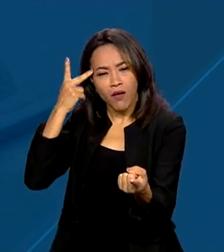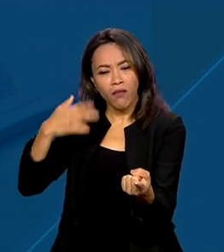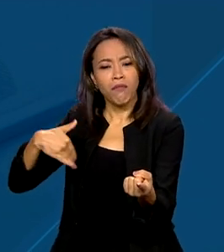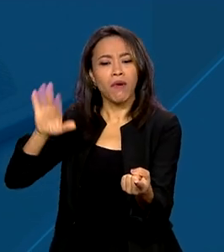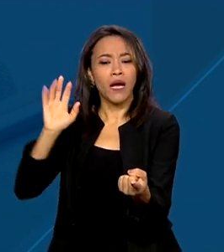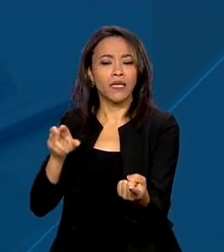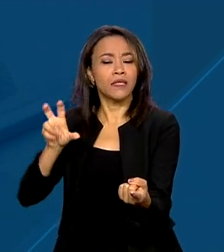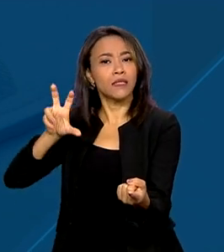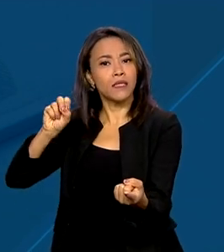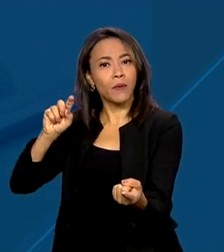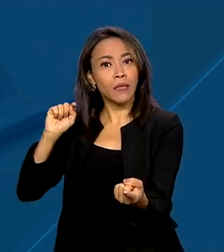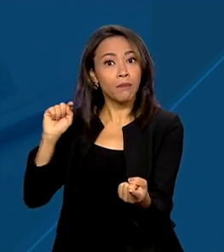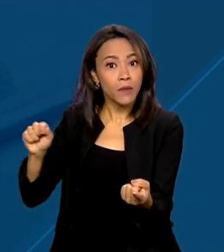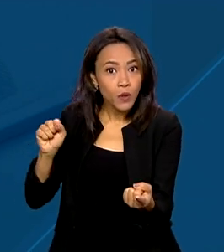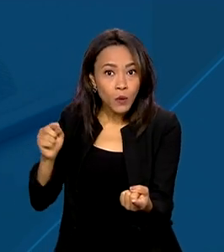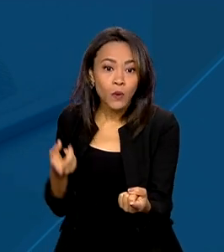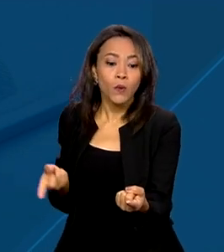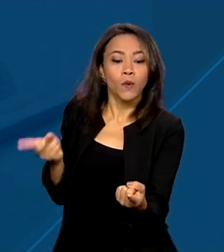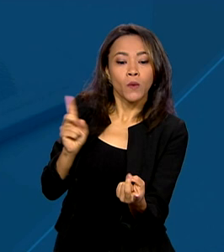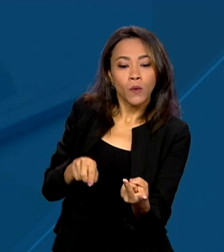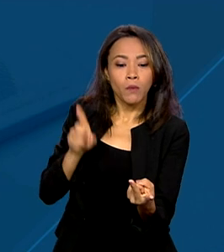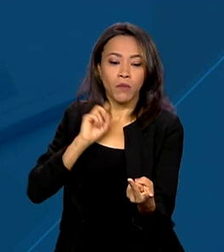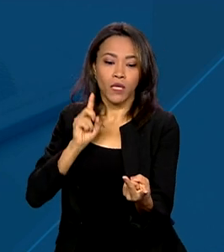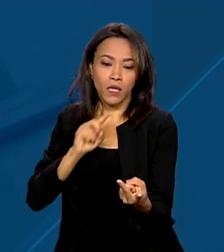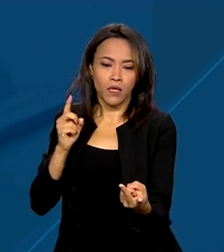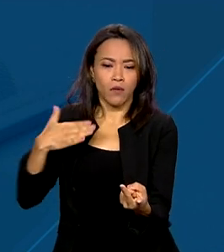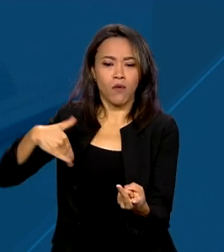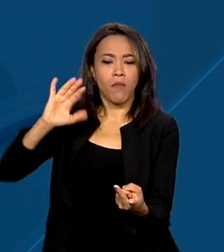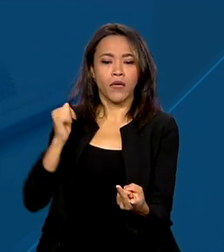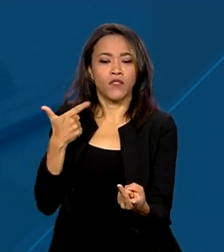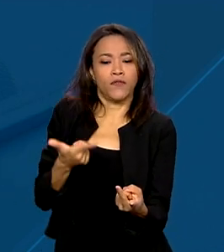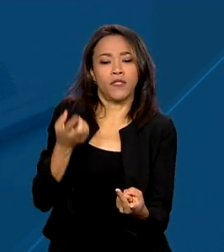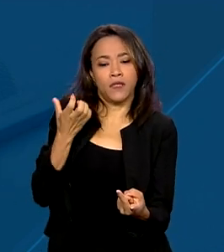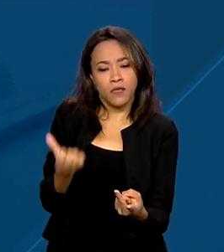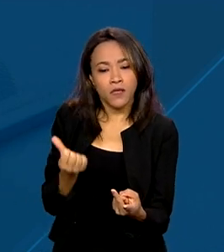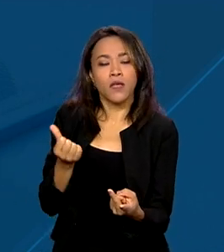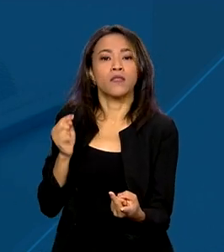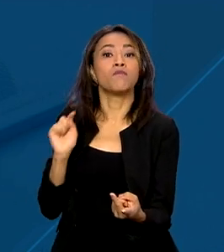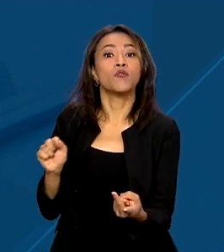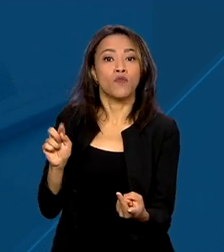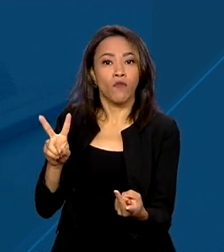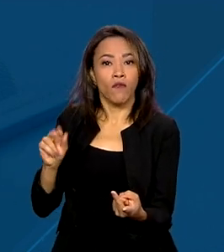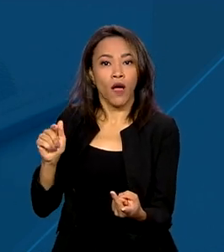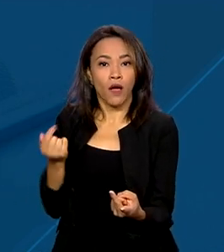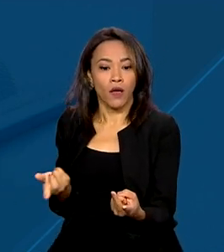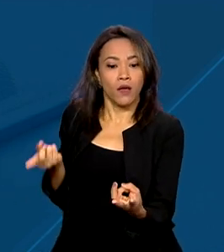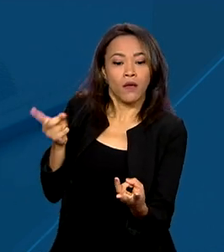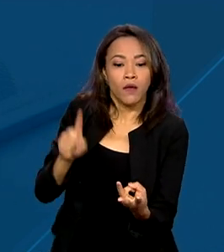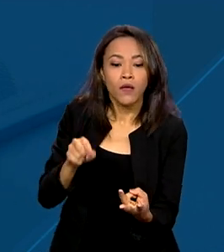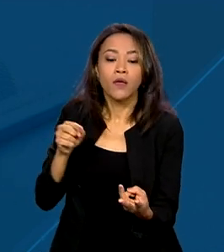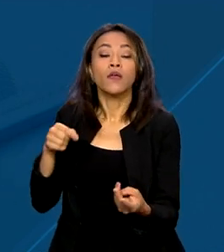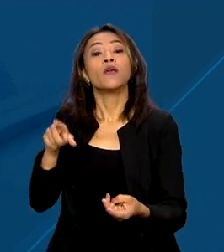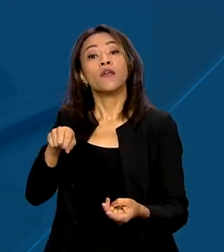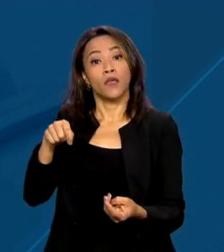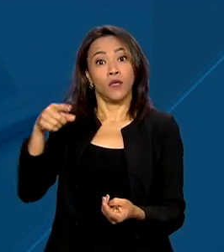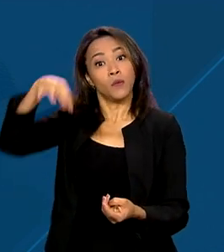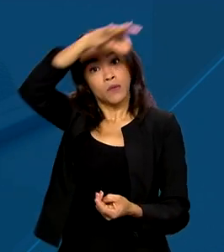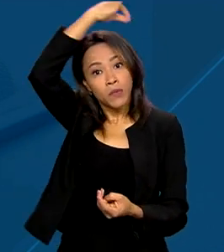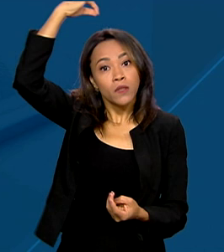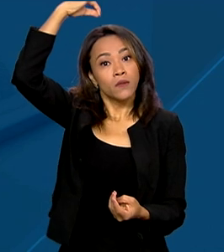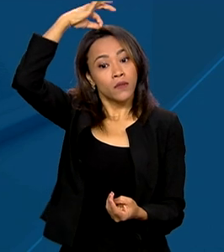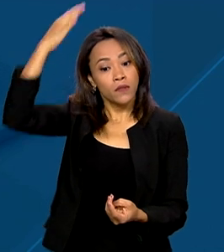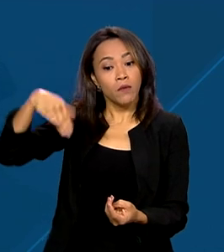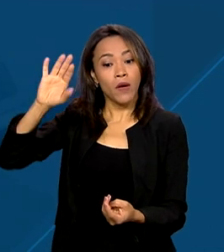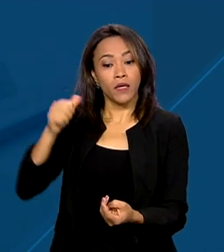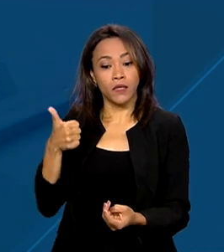mais de 50 mil postos Minas Gerais com mais de 26 mil vagas e o Espírito Santo com mais de